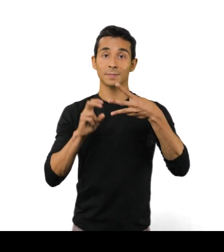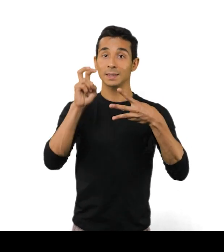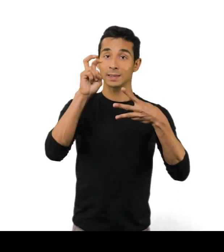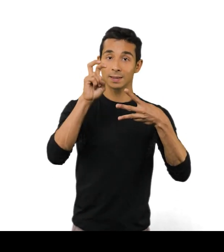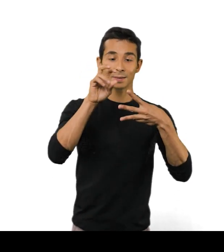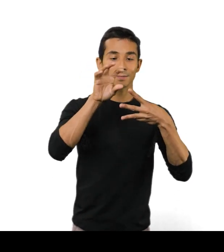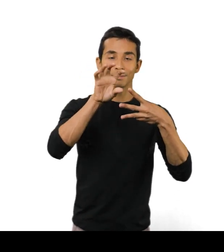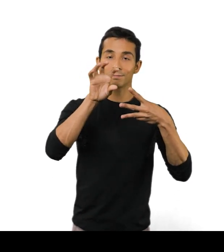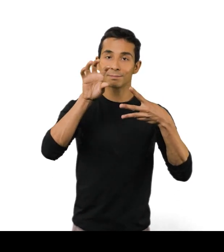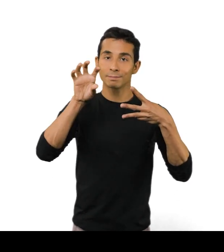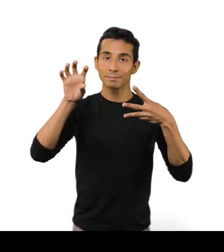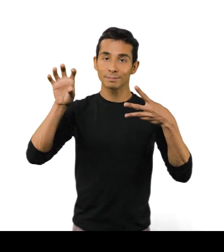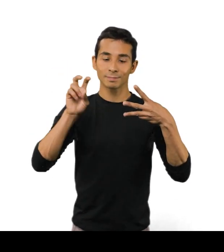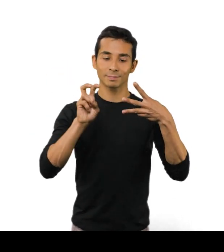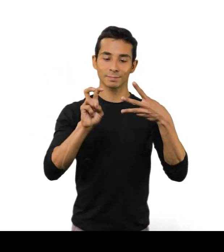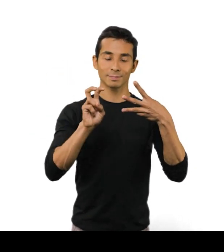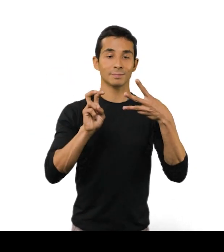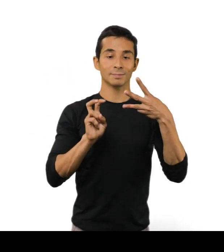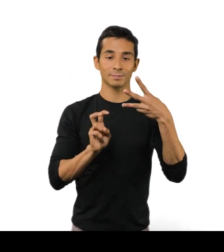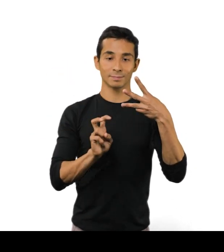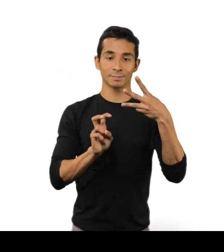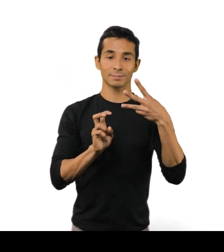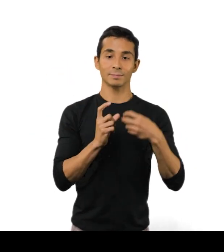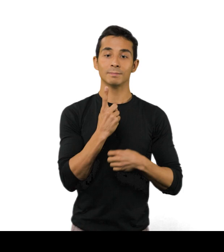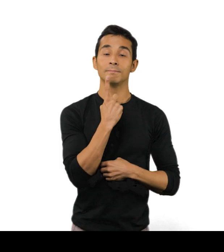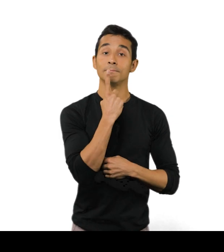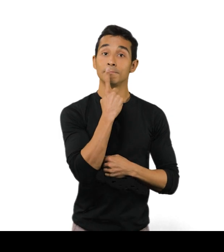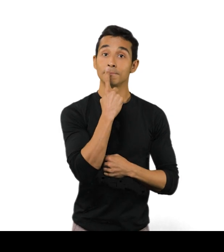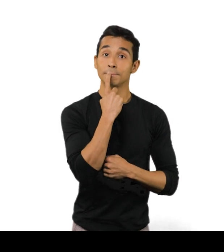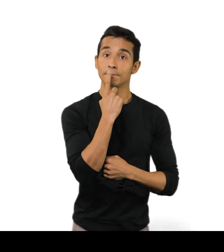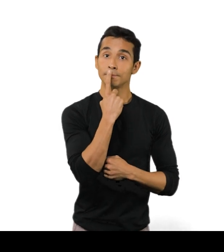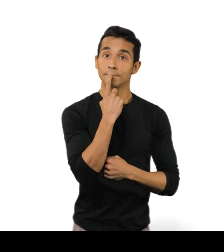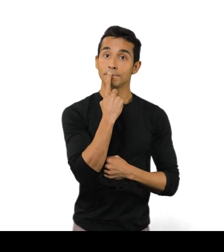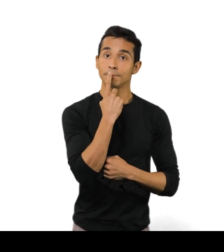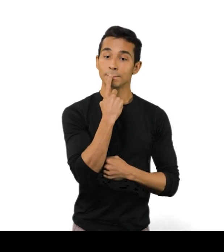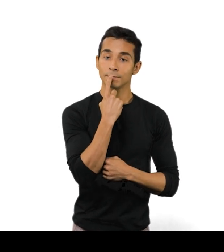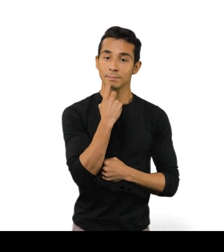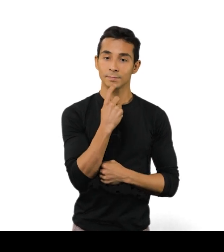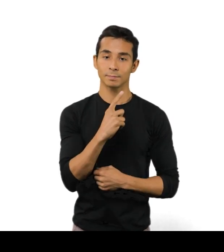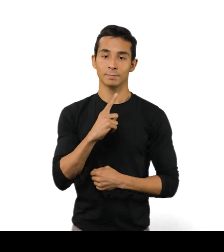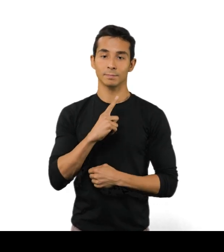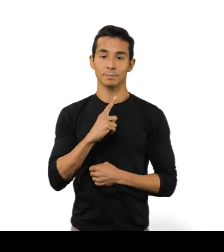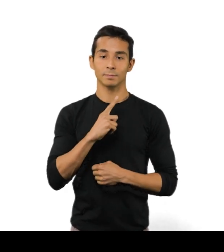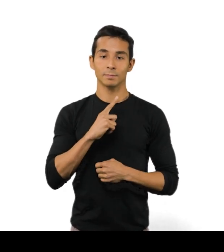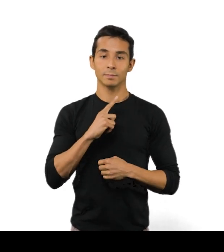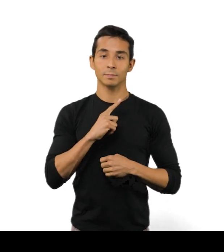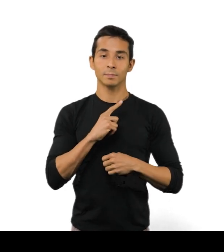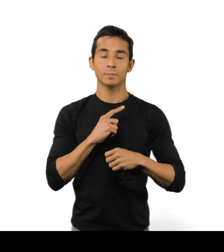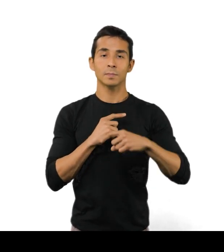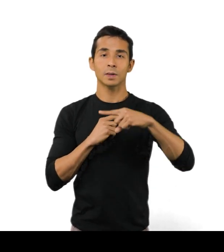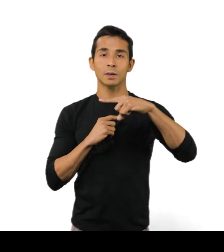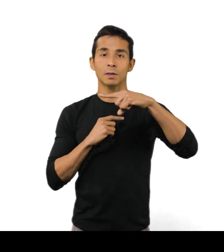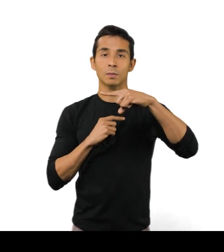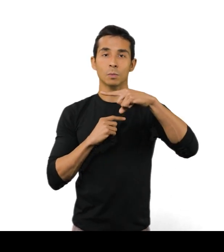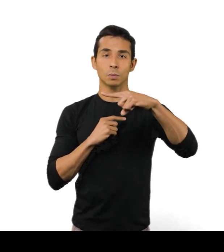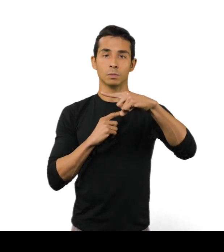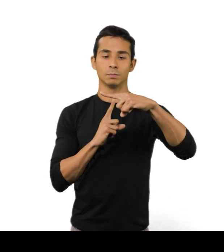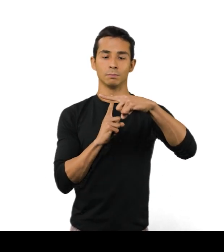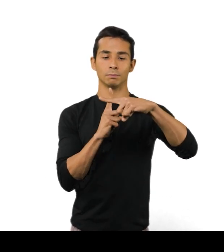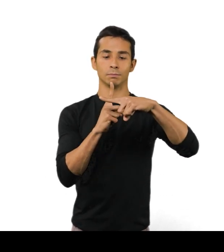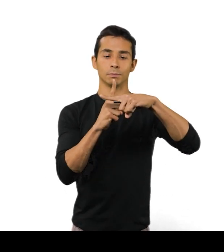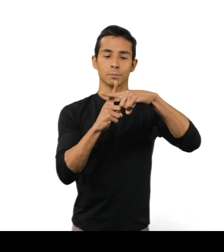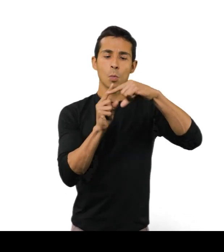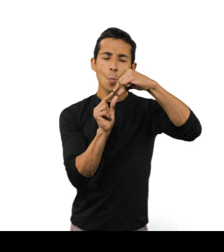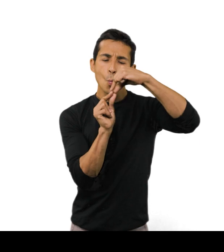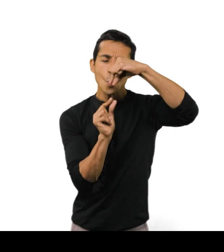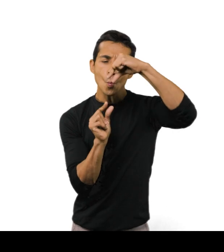alinhadas em 3 linhas e 5 colunas. Em cor vermelha, a figura é formada por 2 linhas finas